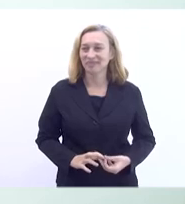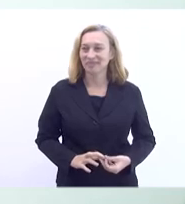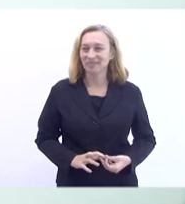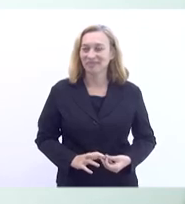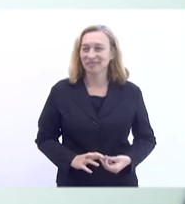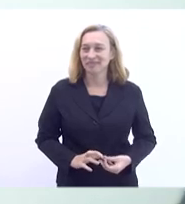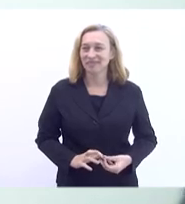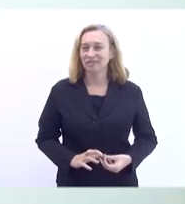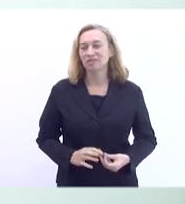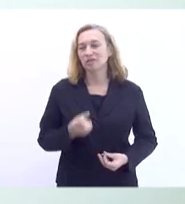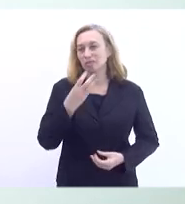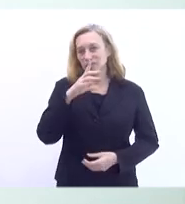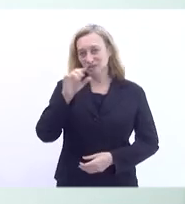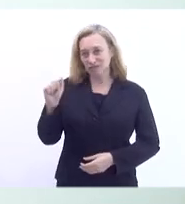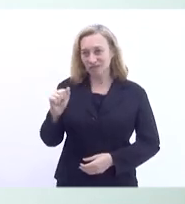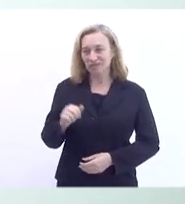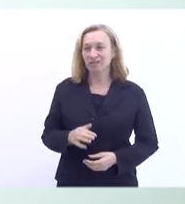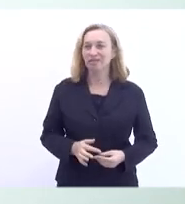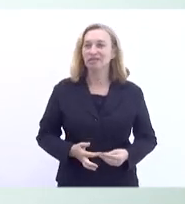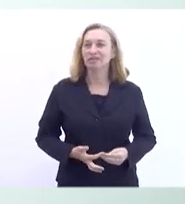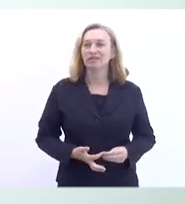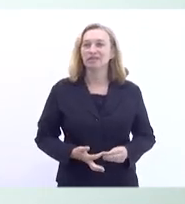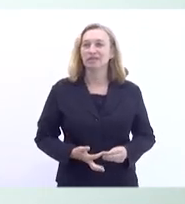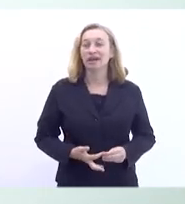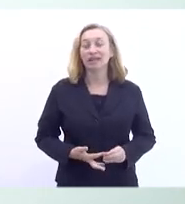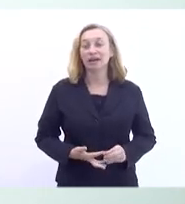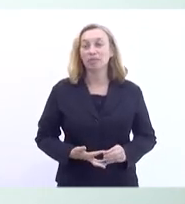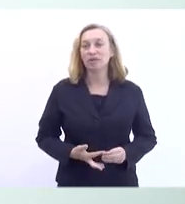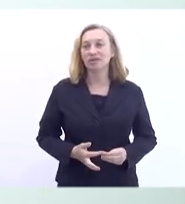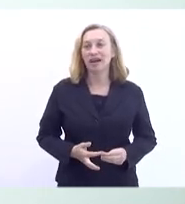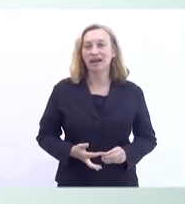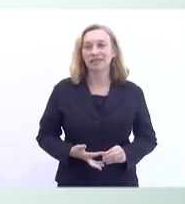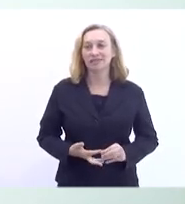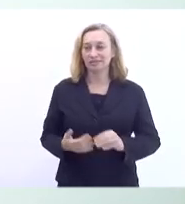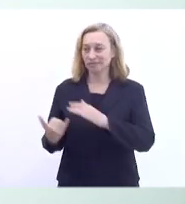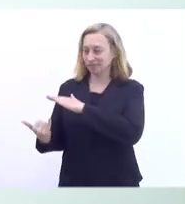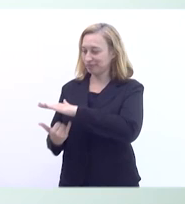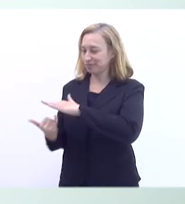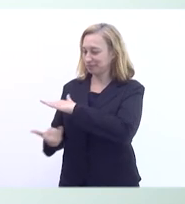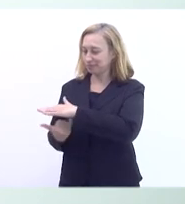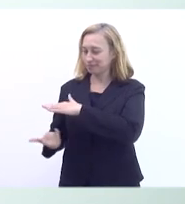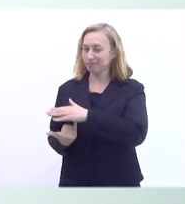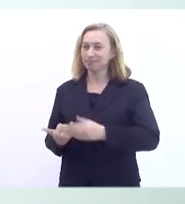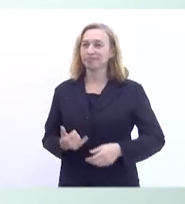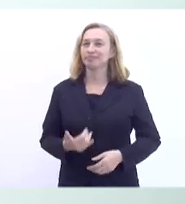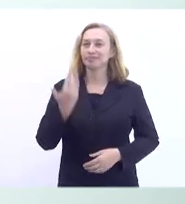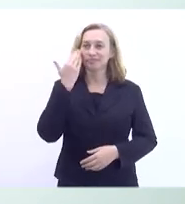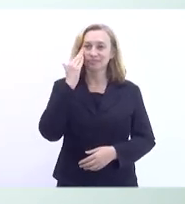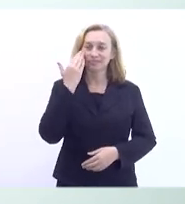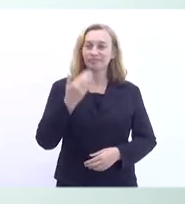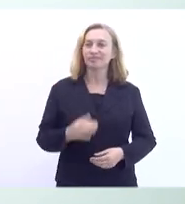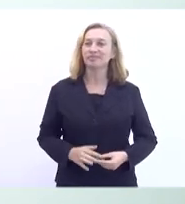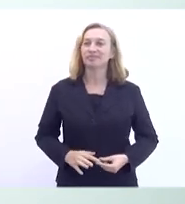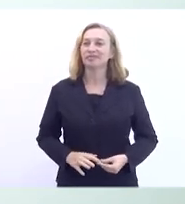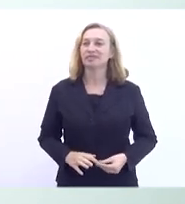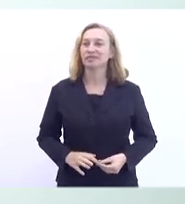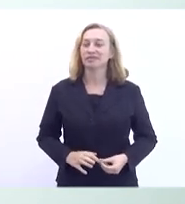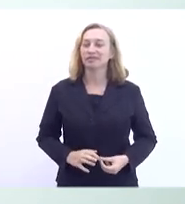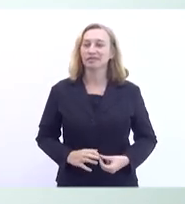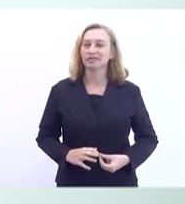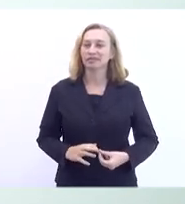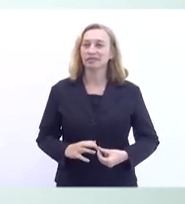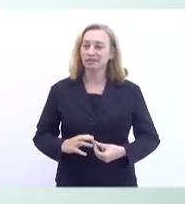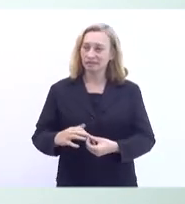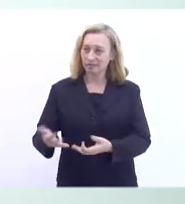comprimentos nos bom dias é a instituição ela sempre entendi essa esse